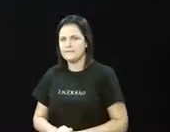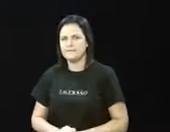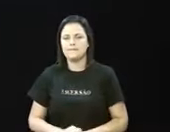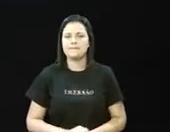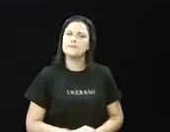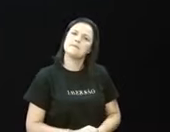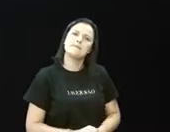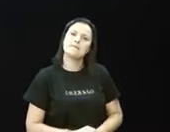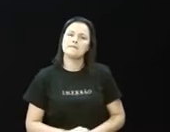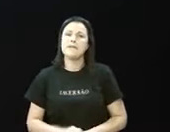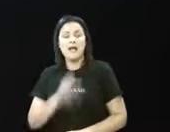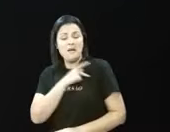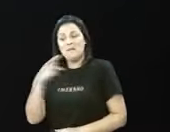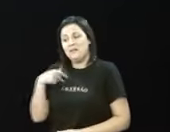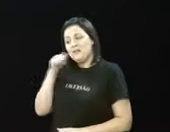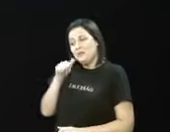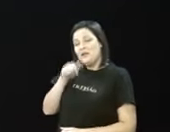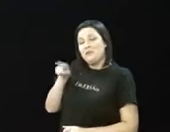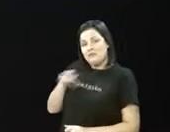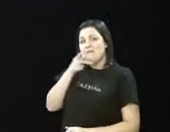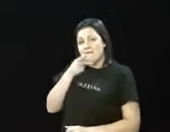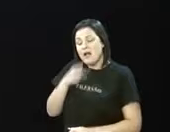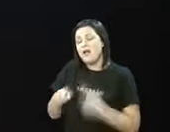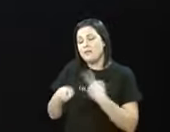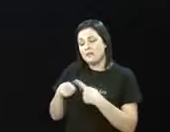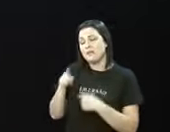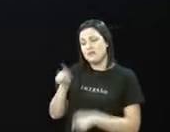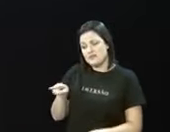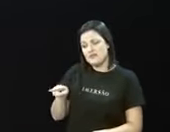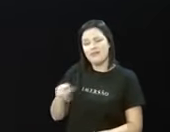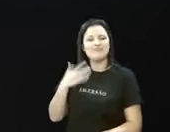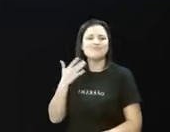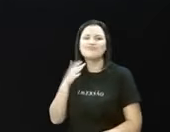Gabriela, você fala isso porque não conhece minha família. Eu falo isso porque conheci a minha.